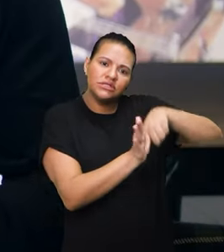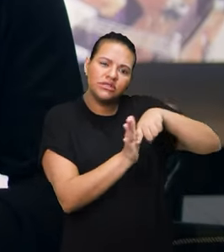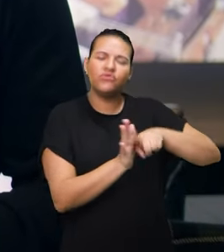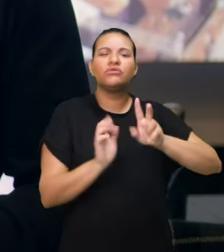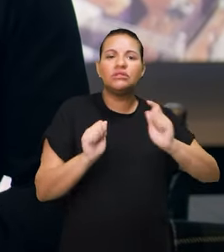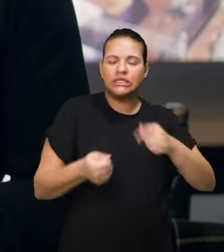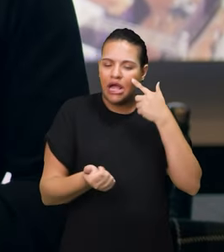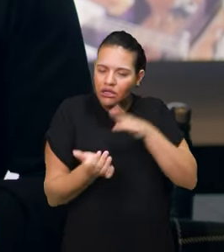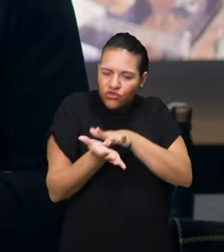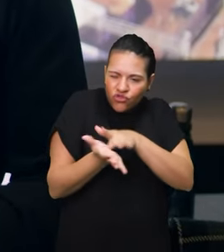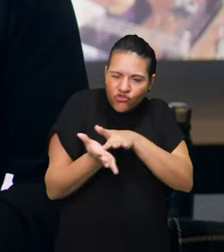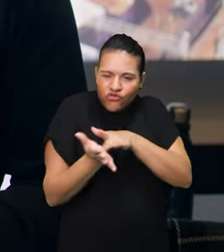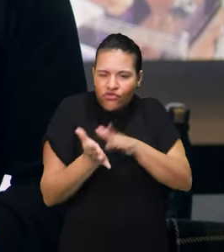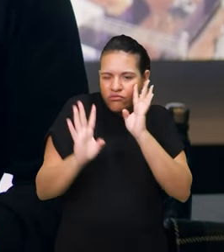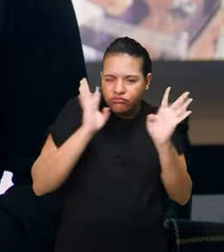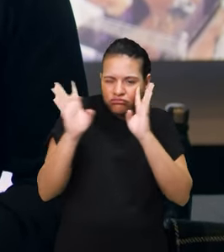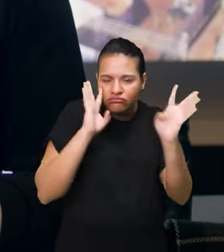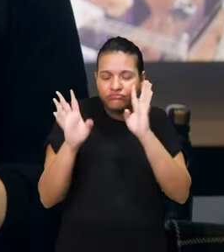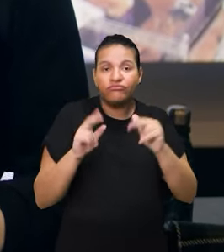pesquisadores com simulações